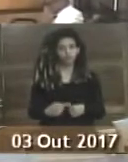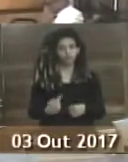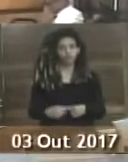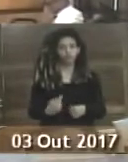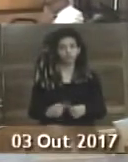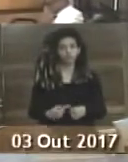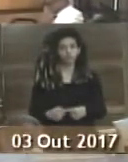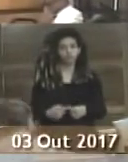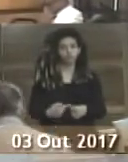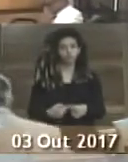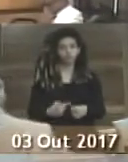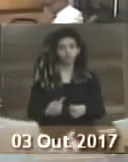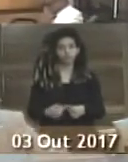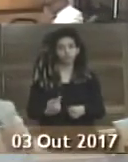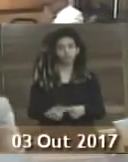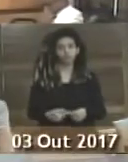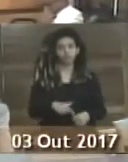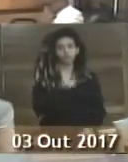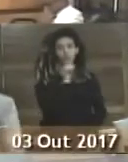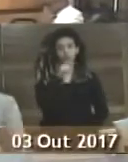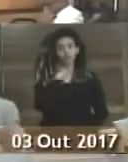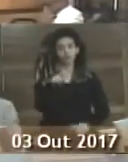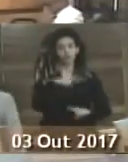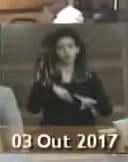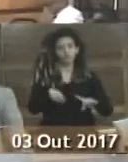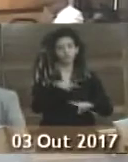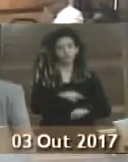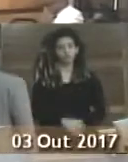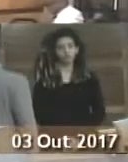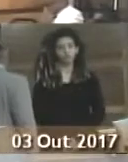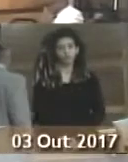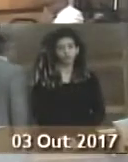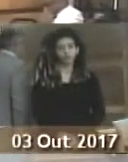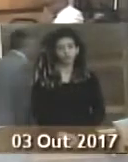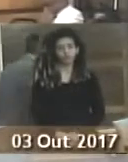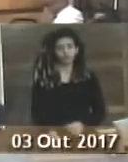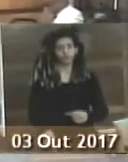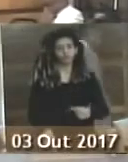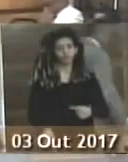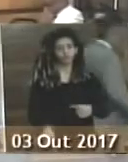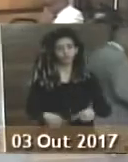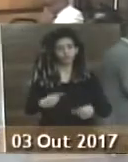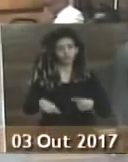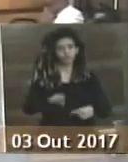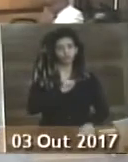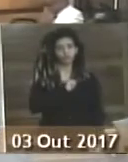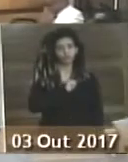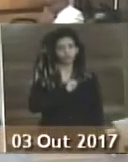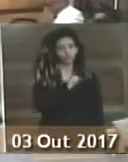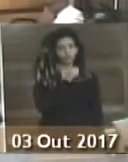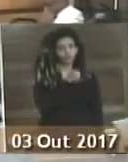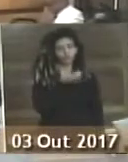número 116, rua sem saída, no bairro Água Santa, primeiro distrito do município de Angra dos Reis. Em primeira discussão, parecer número